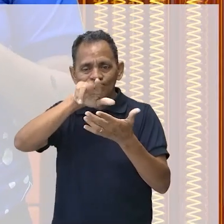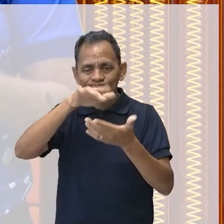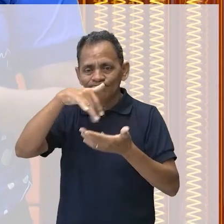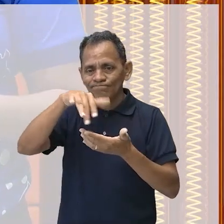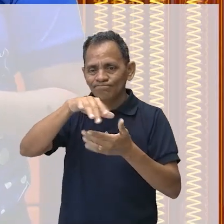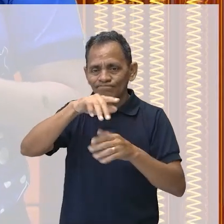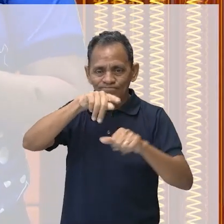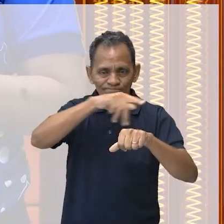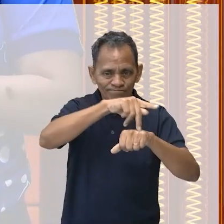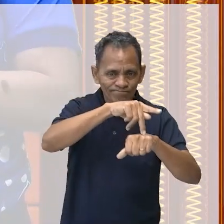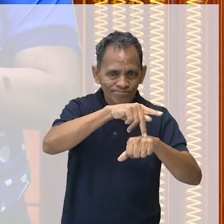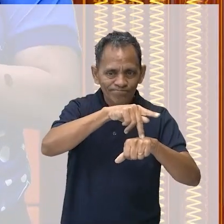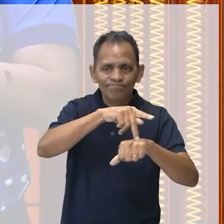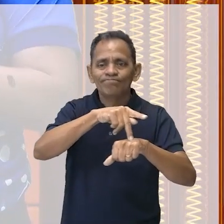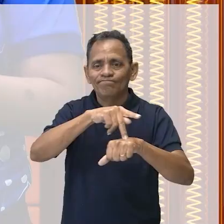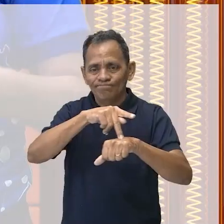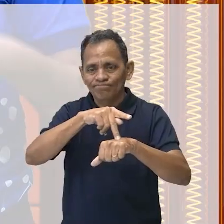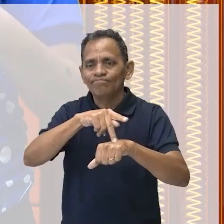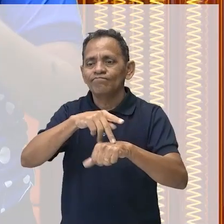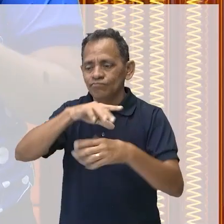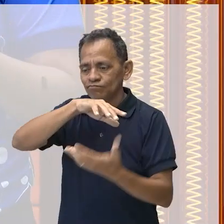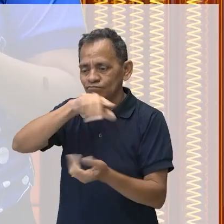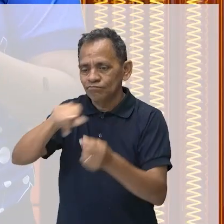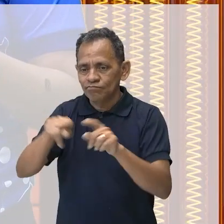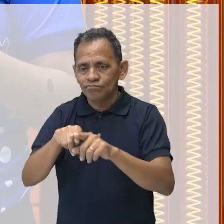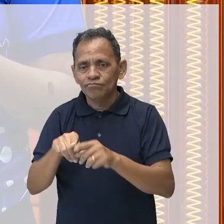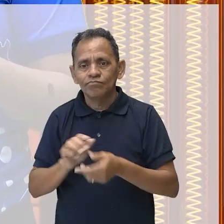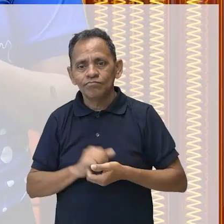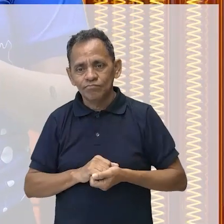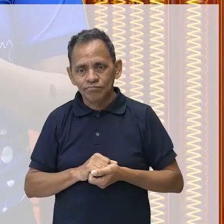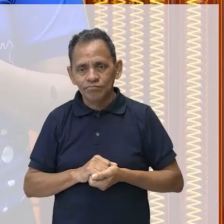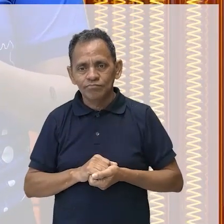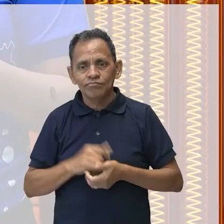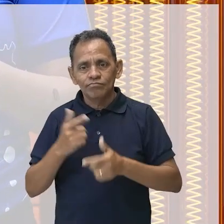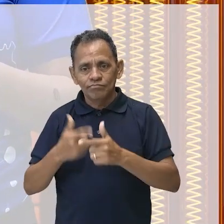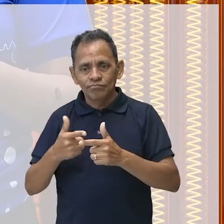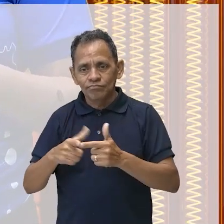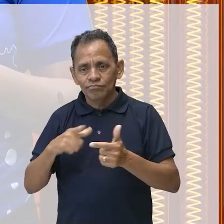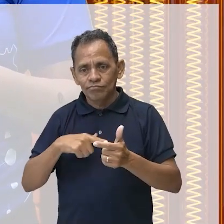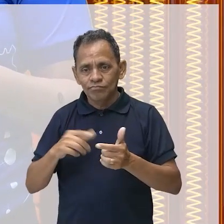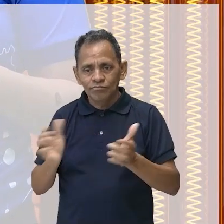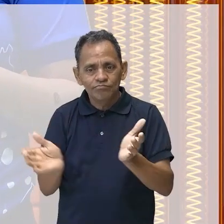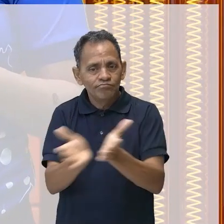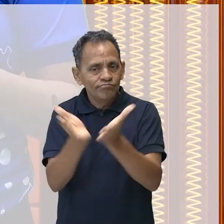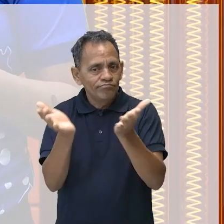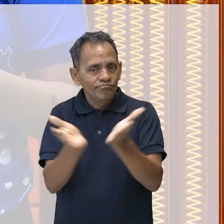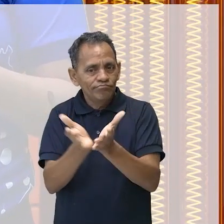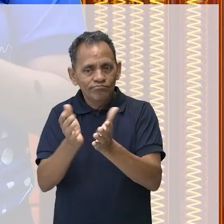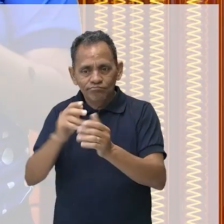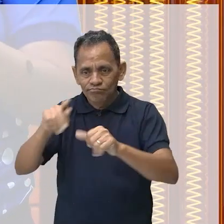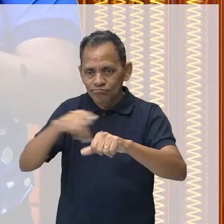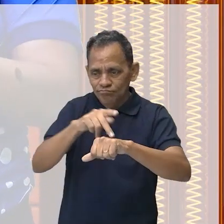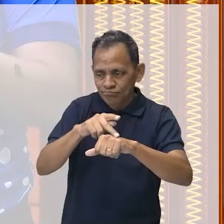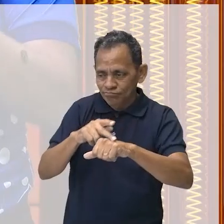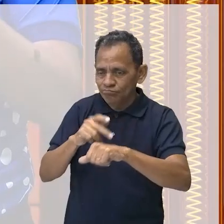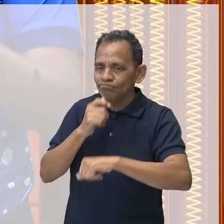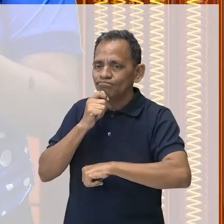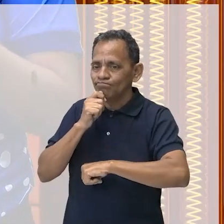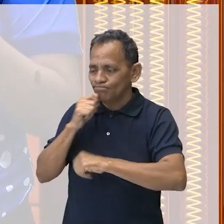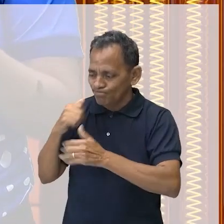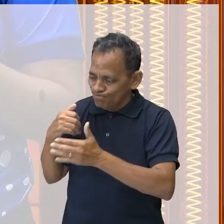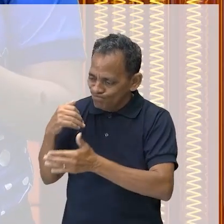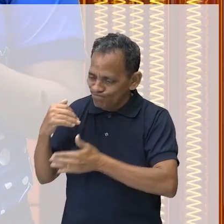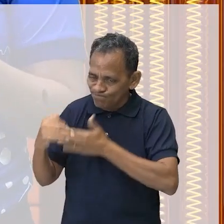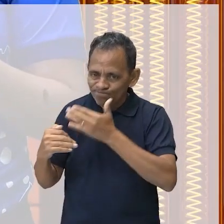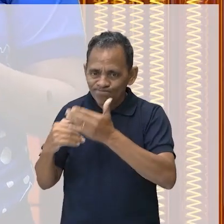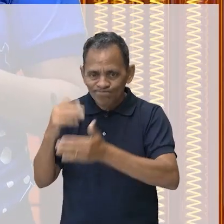mundo, vários países passando por esse problema, onde fatores como a pobreza, né, os países que ainda são considerados emergentes, que ainda está